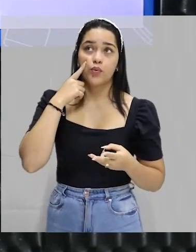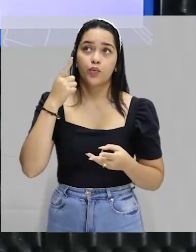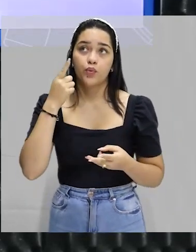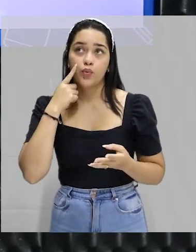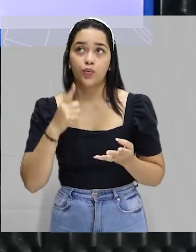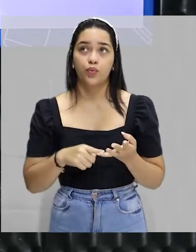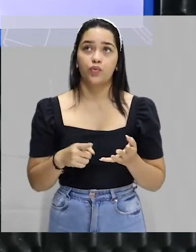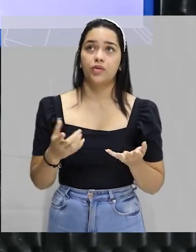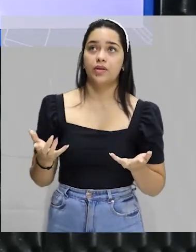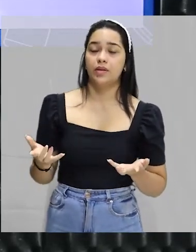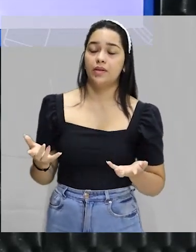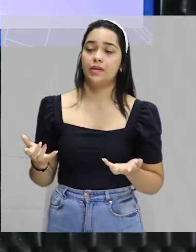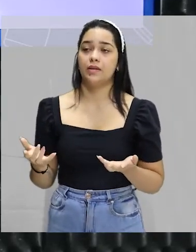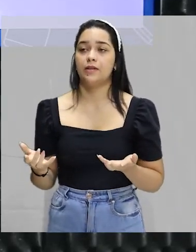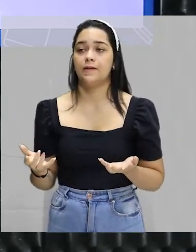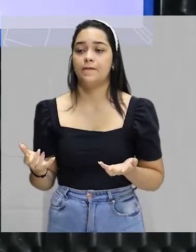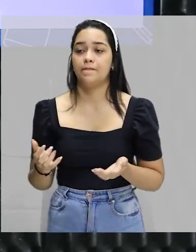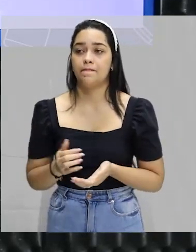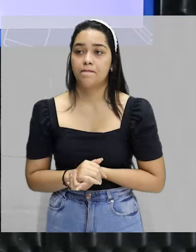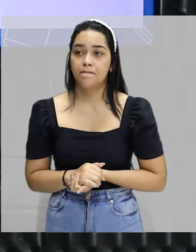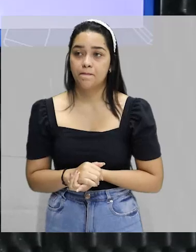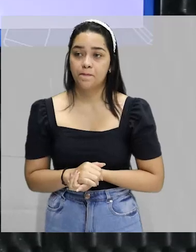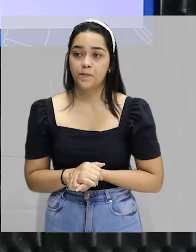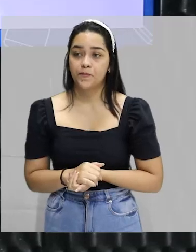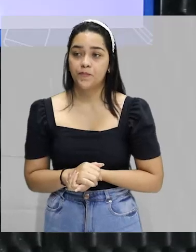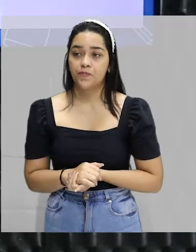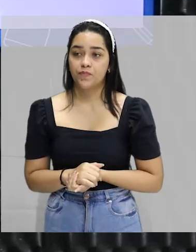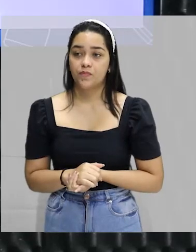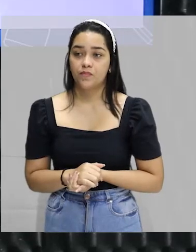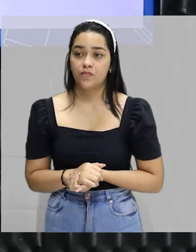de instrumento. Que mais?